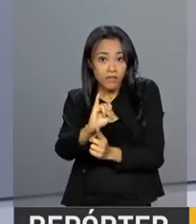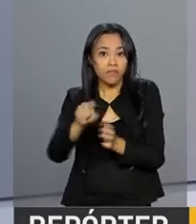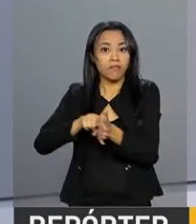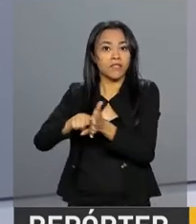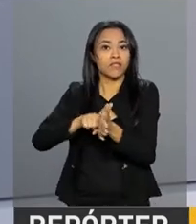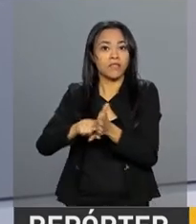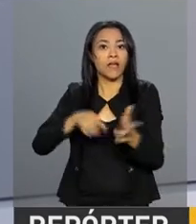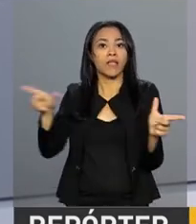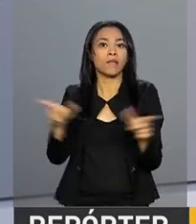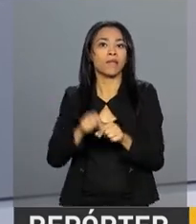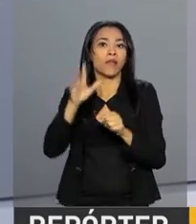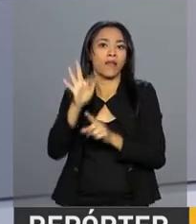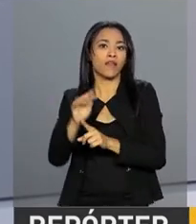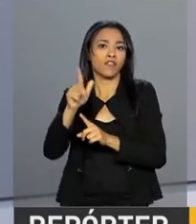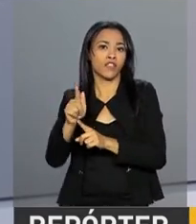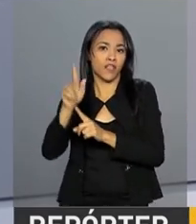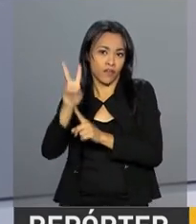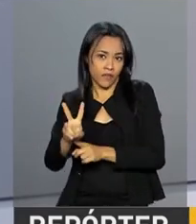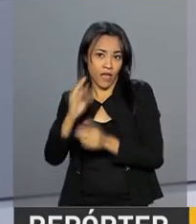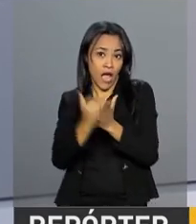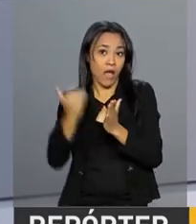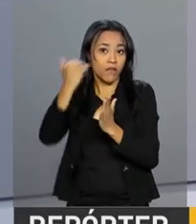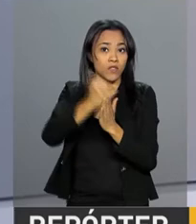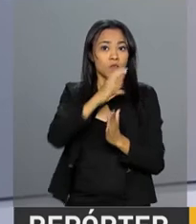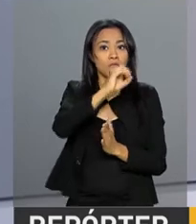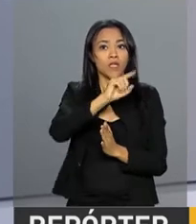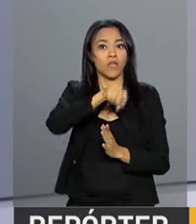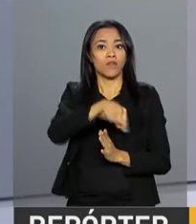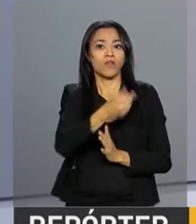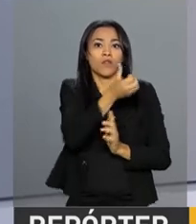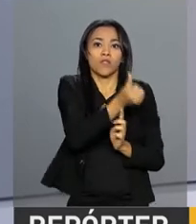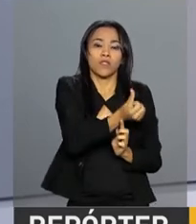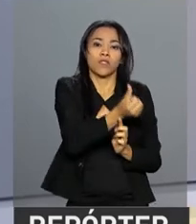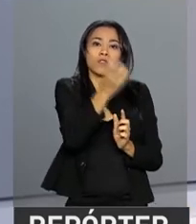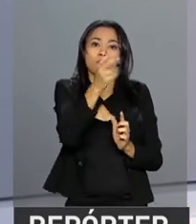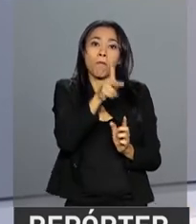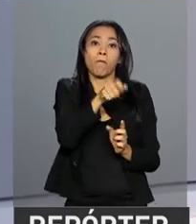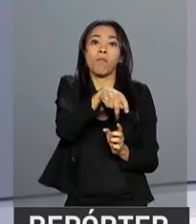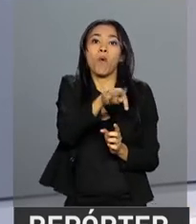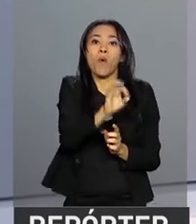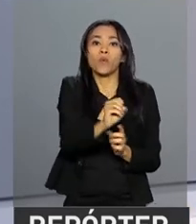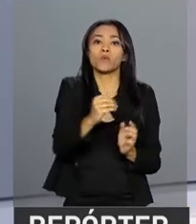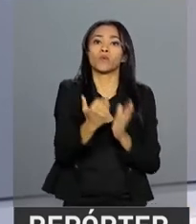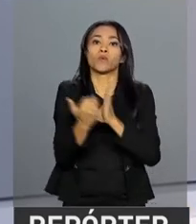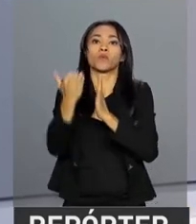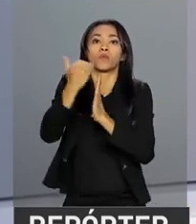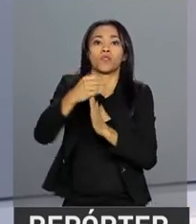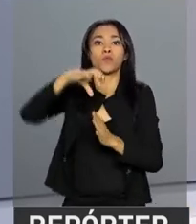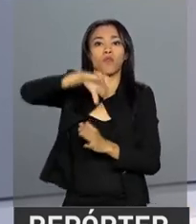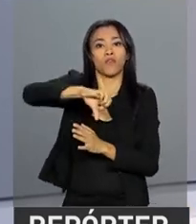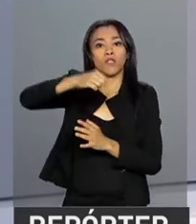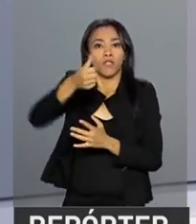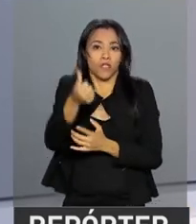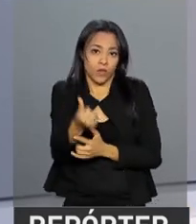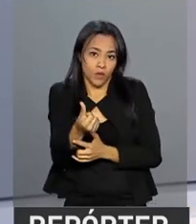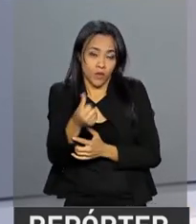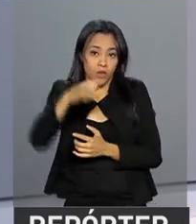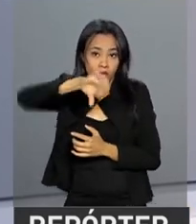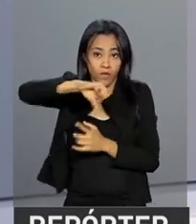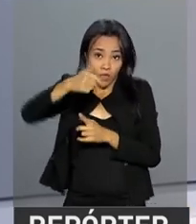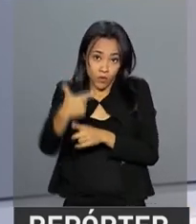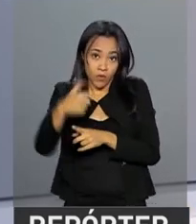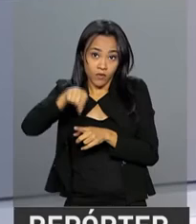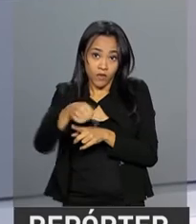avançou 0,6 pontos em setembro passando para 92,8 pontos é o melhor resultado